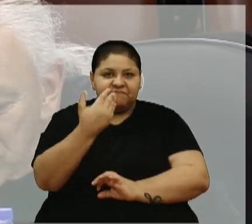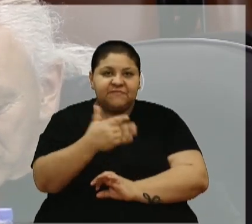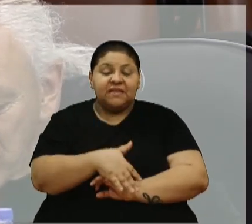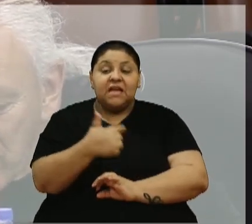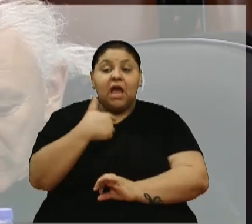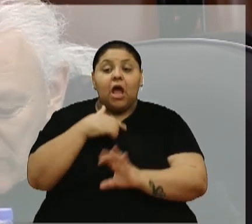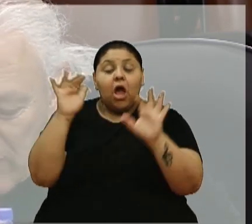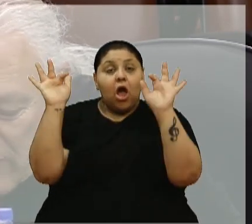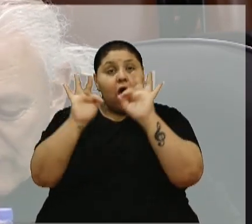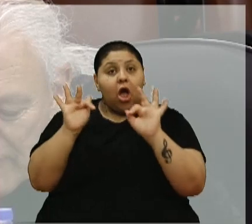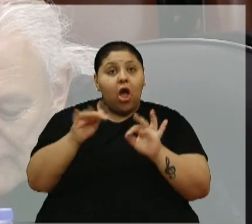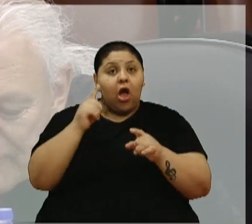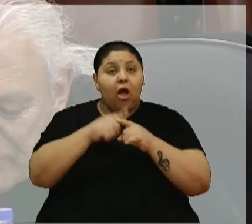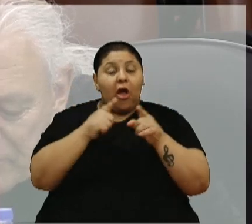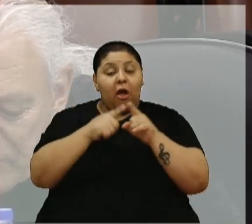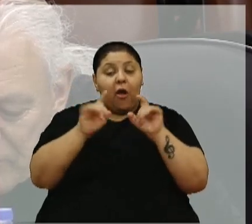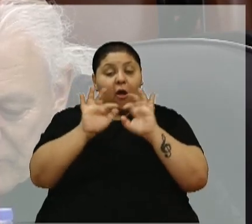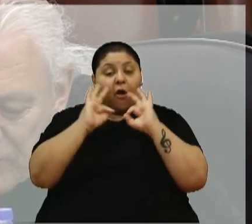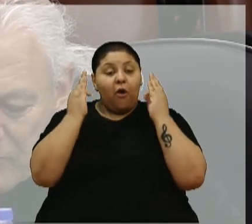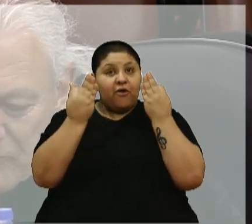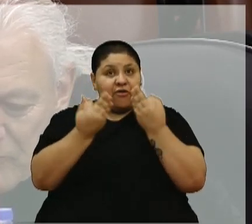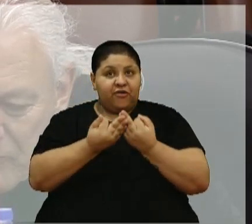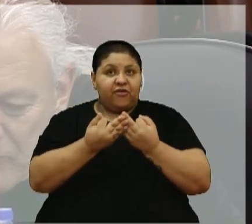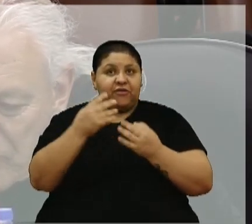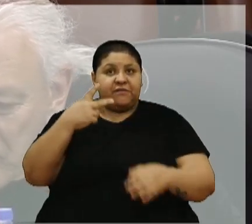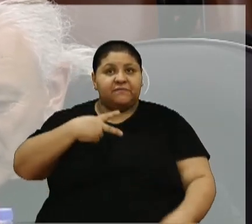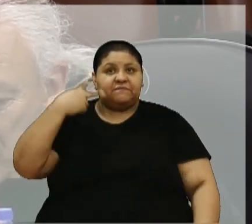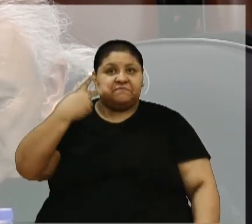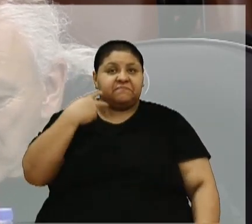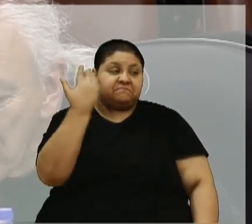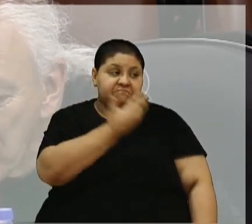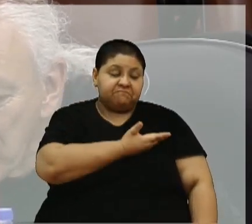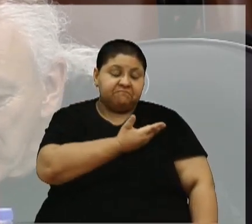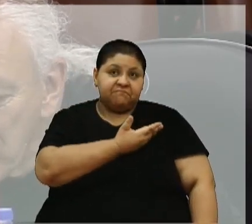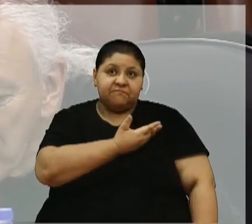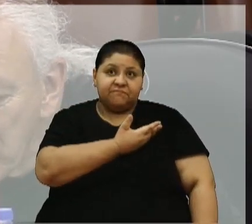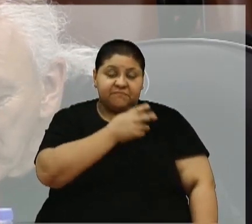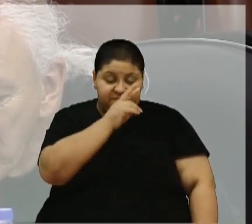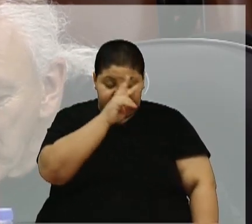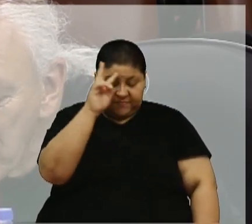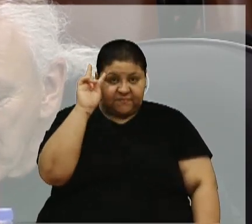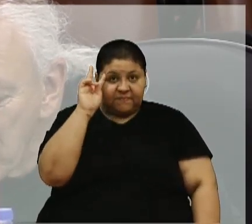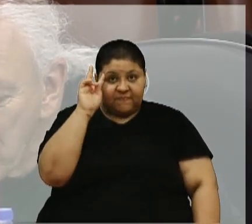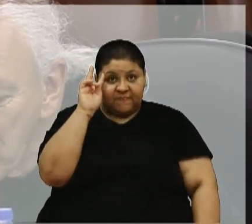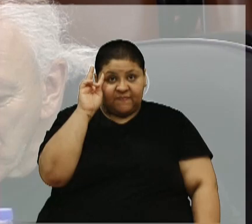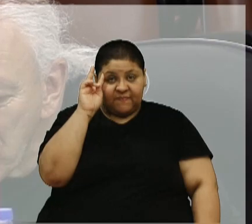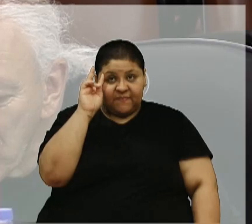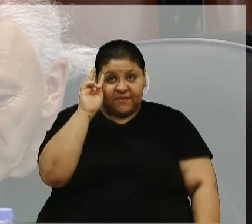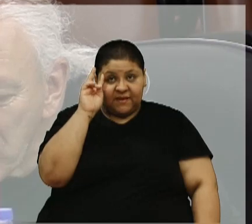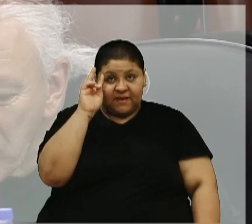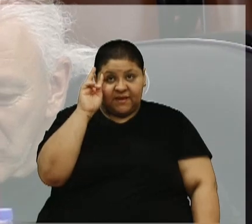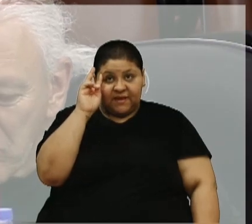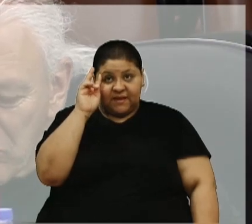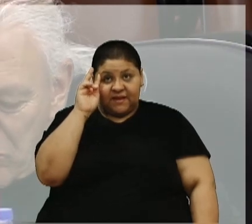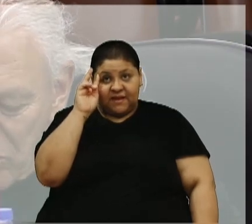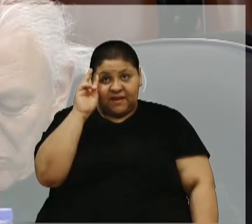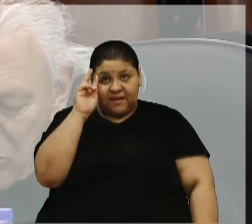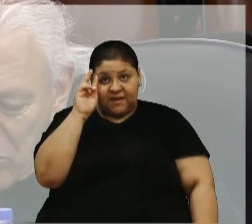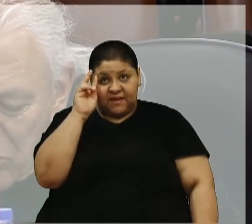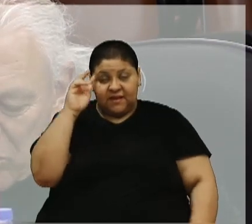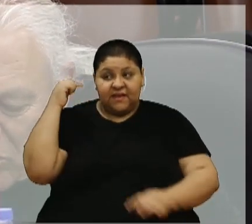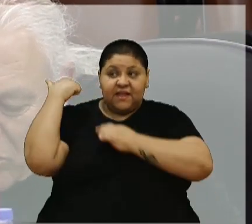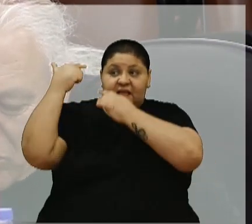muito feliz porque a família Cassini, vereador Velocino Ex, é tradicional, né? Eu tinha um